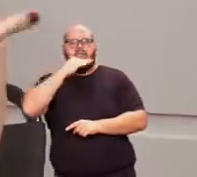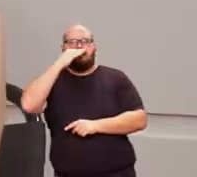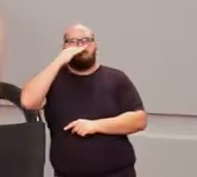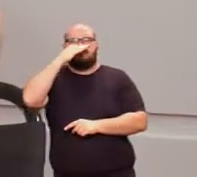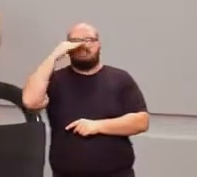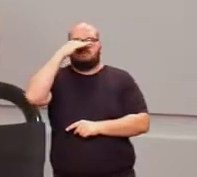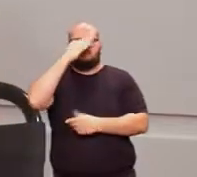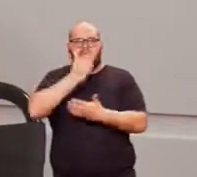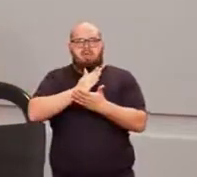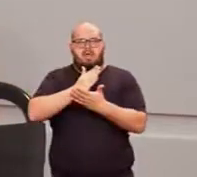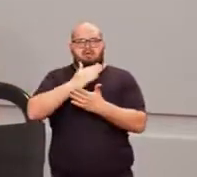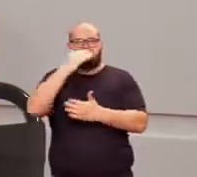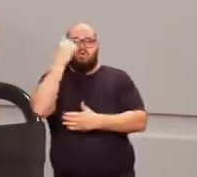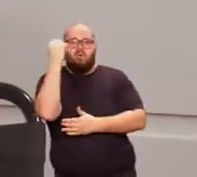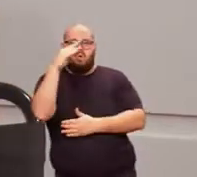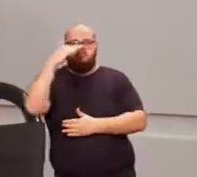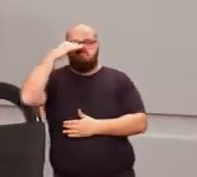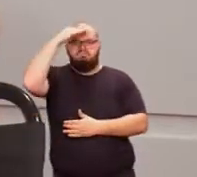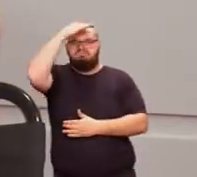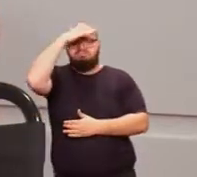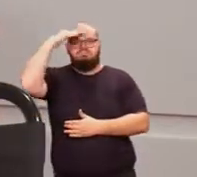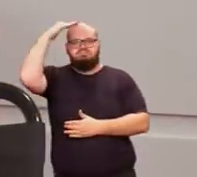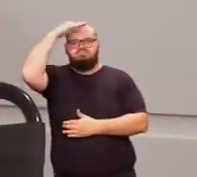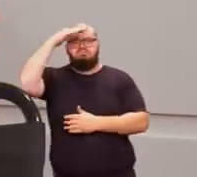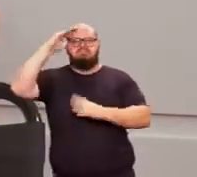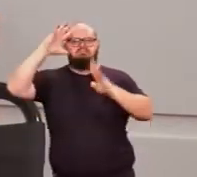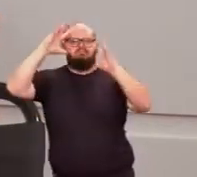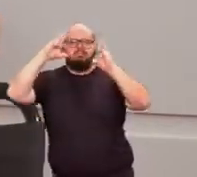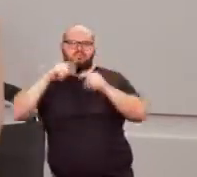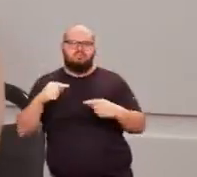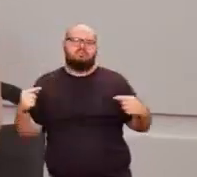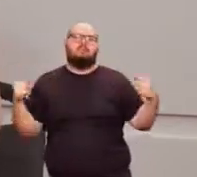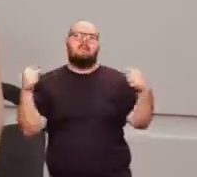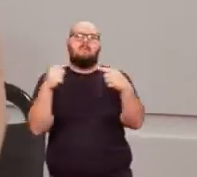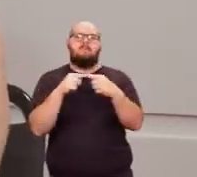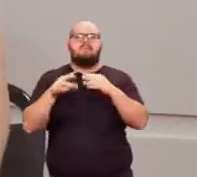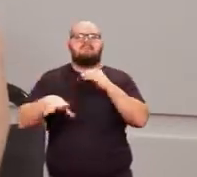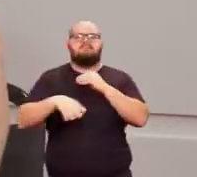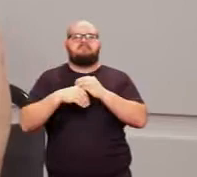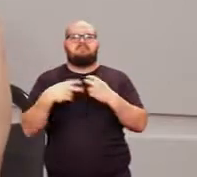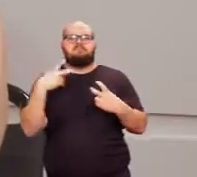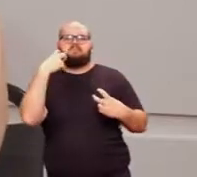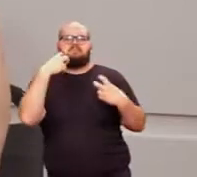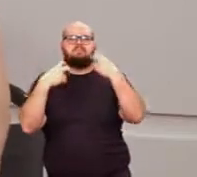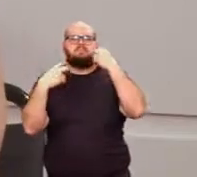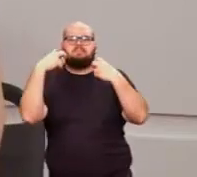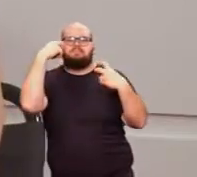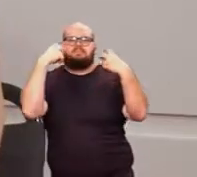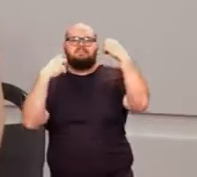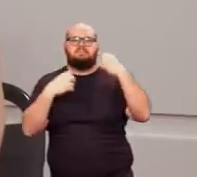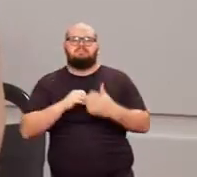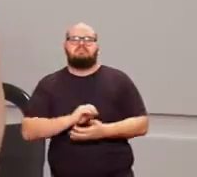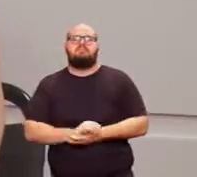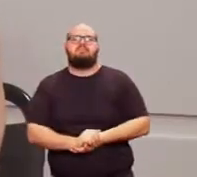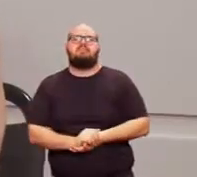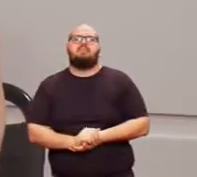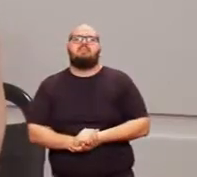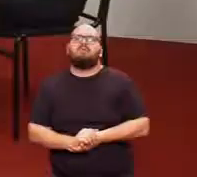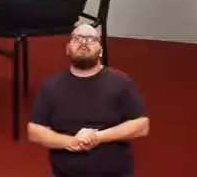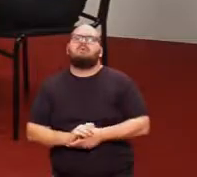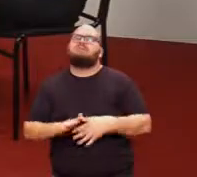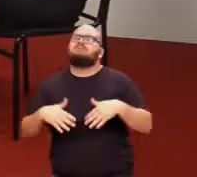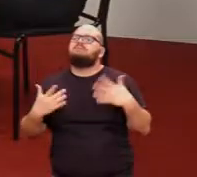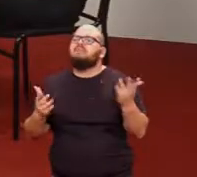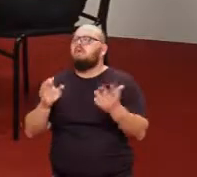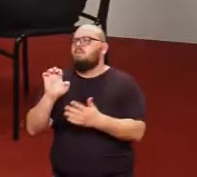também na relação dos terços da face, né? O terço mais superior, o terço médio ou o terço inferior da face, deixar também mais harmônico com esses